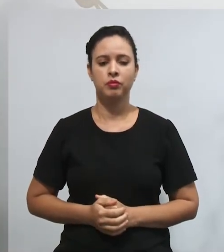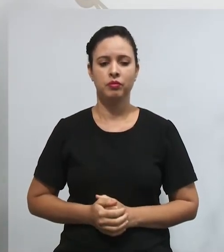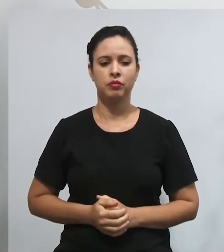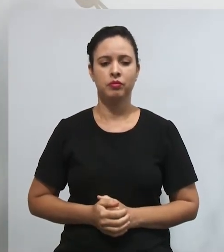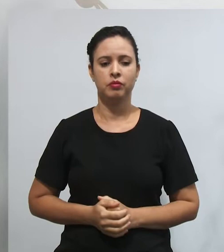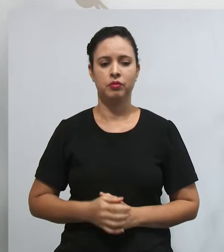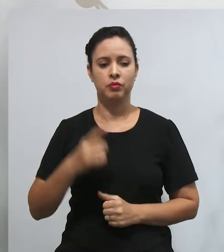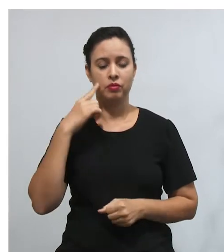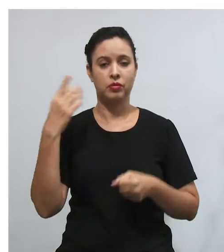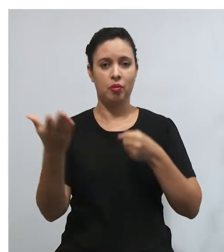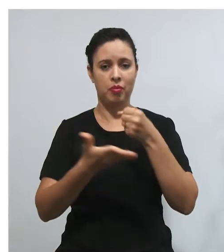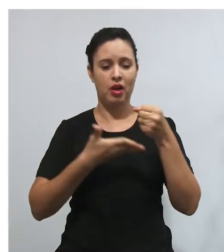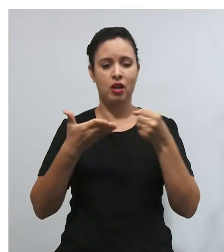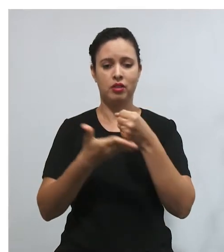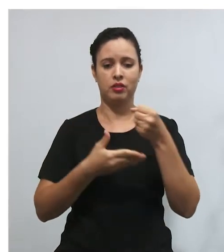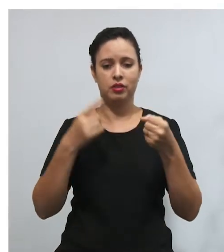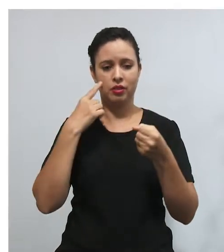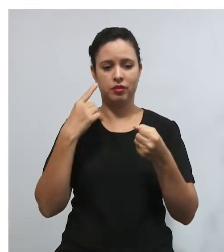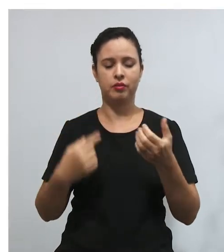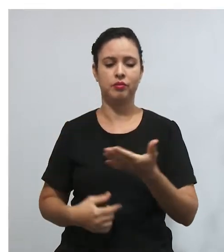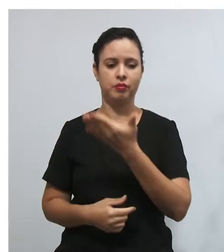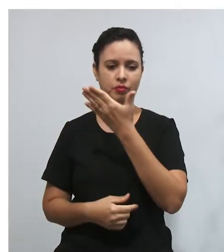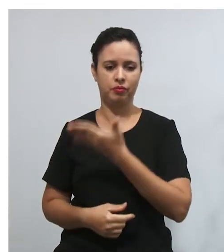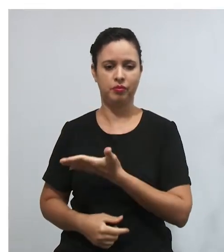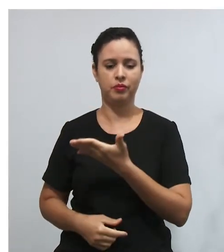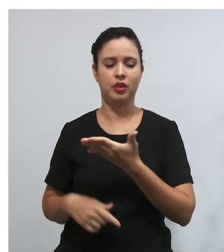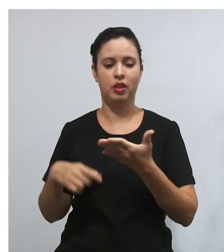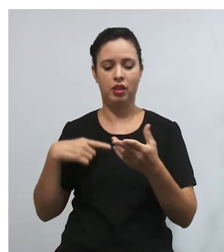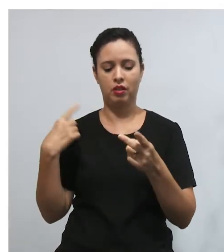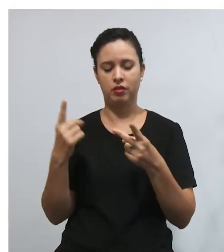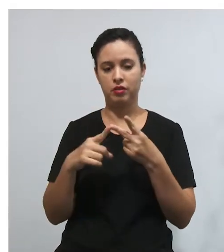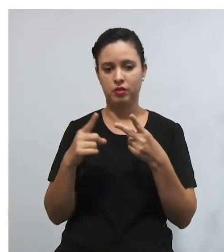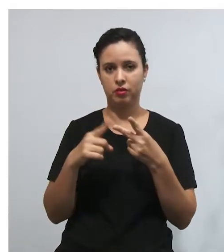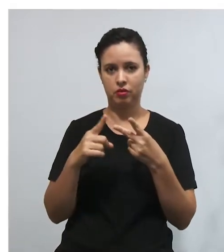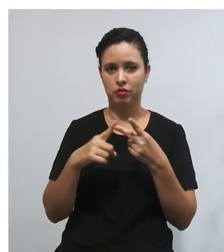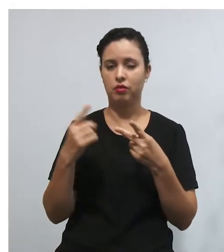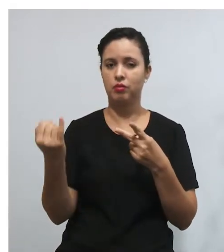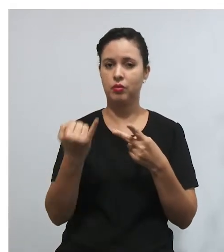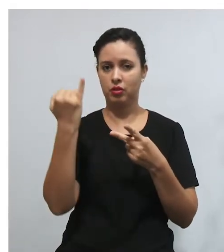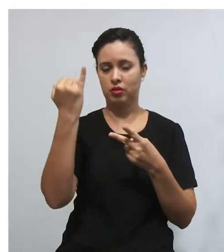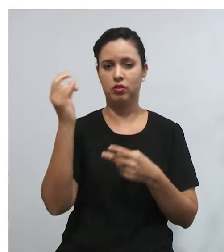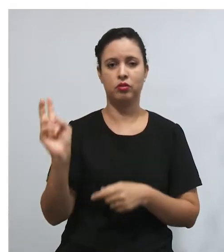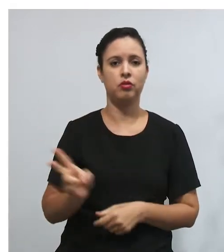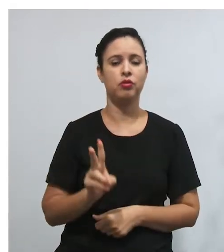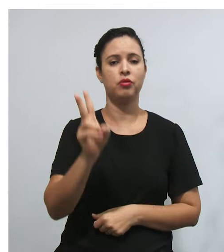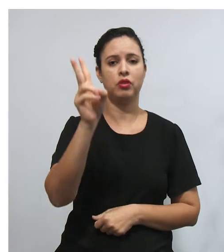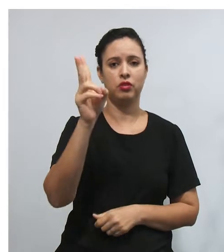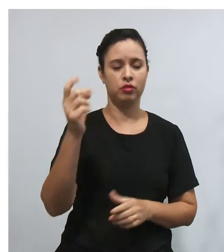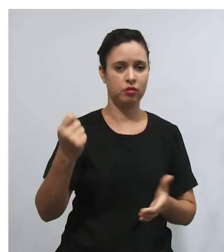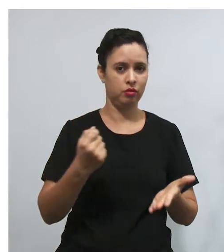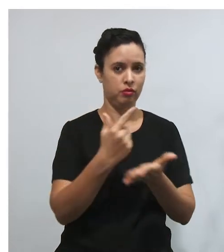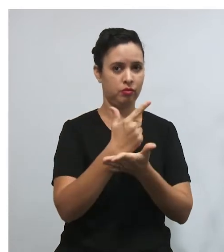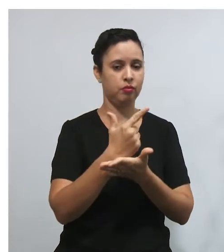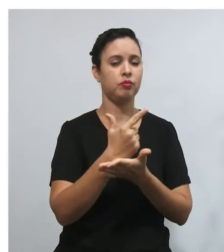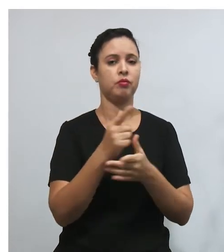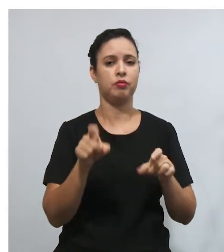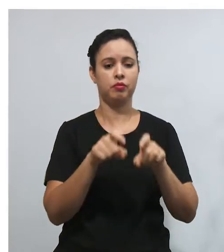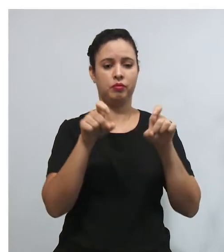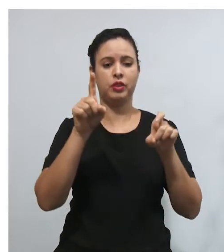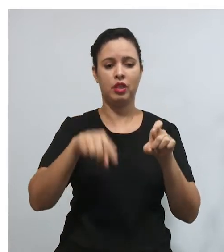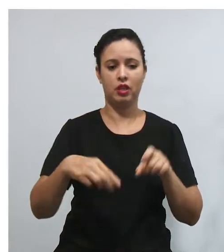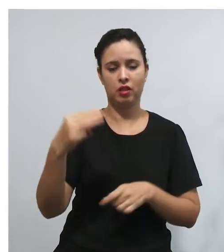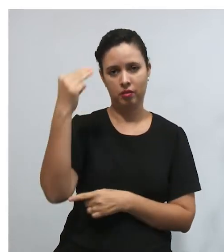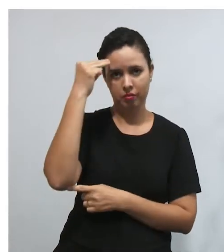Componentes básicos do computador. E a gente traz agora o segundo item também que pesa muito no valor quando você compra um dispositivo, é a